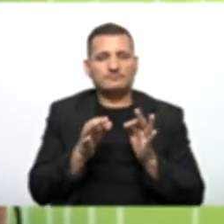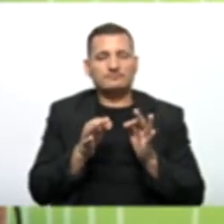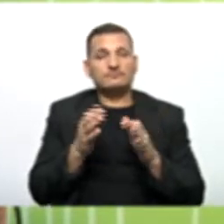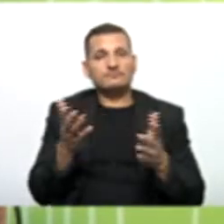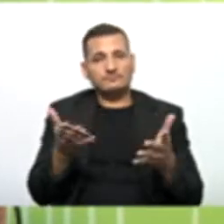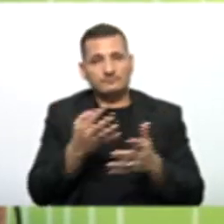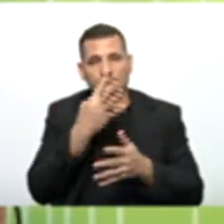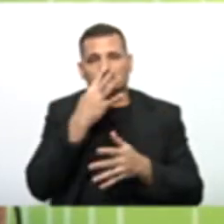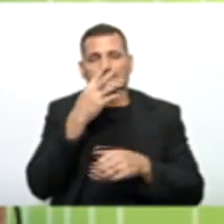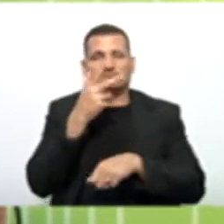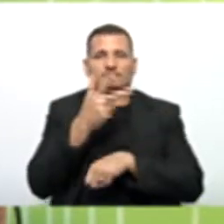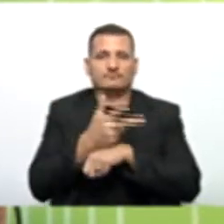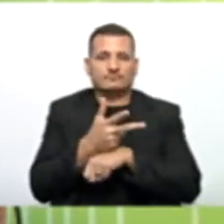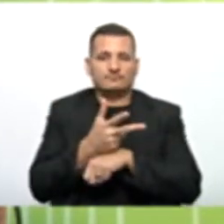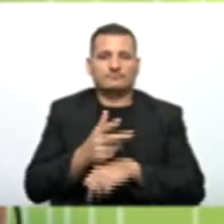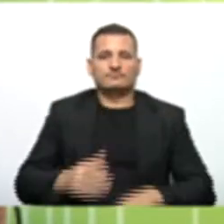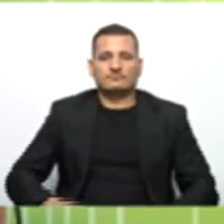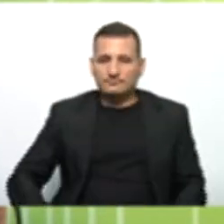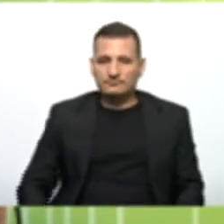vídeo agora.